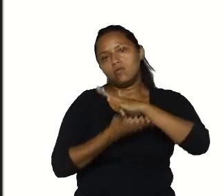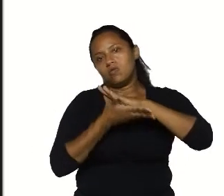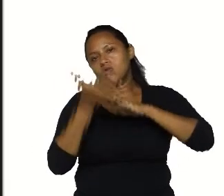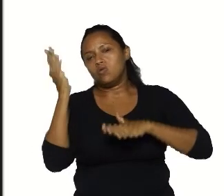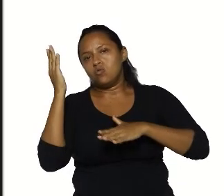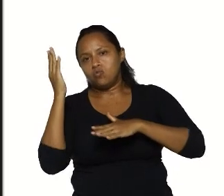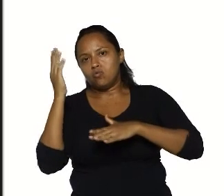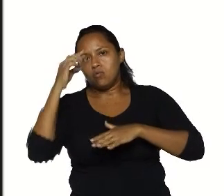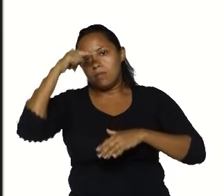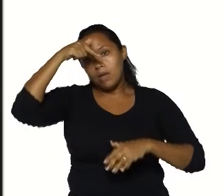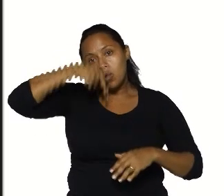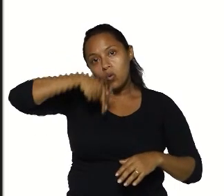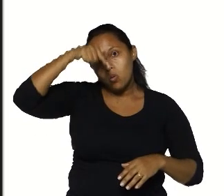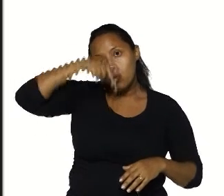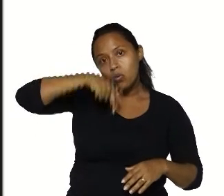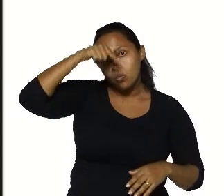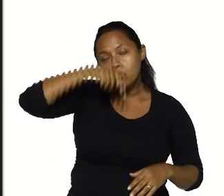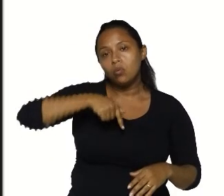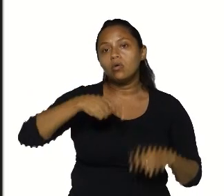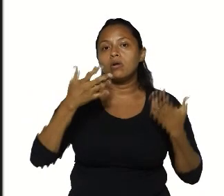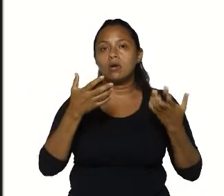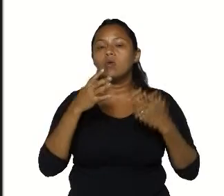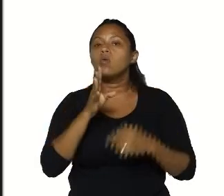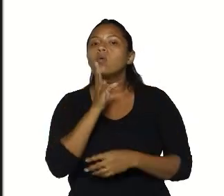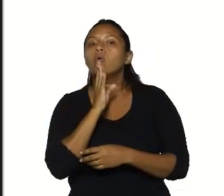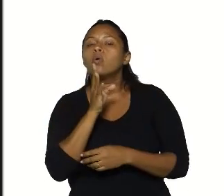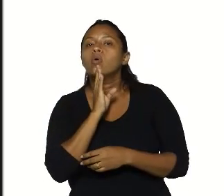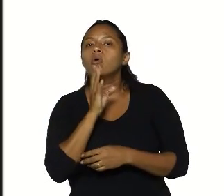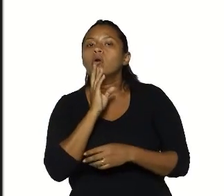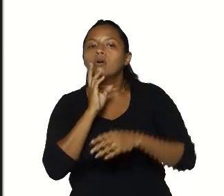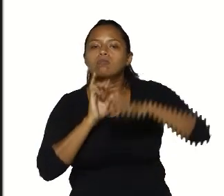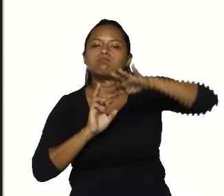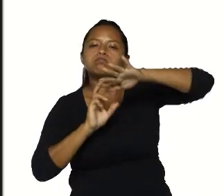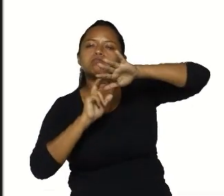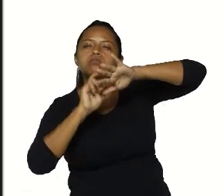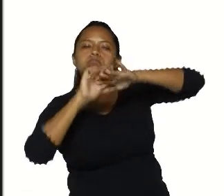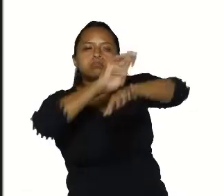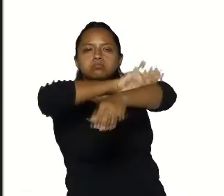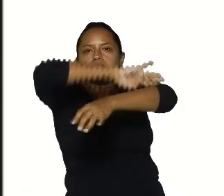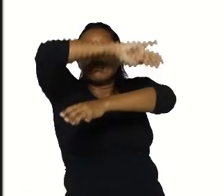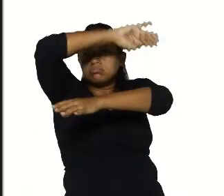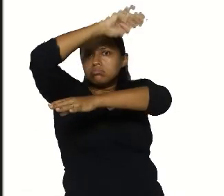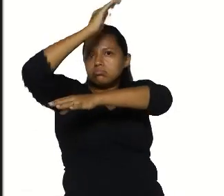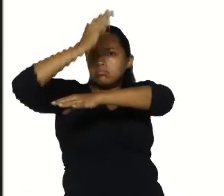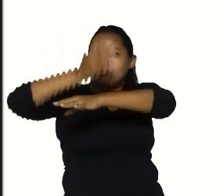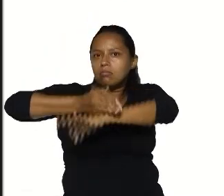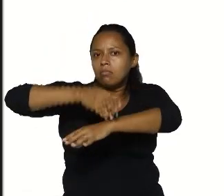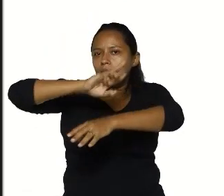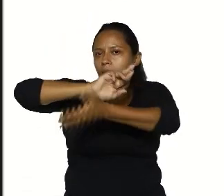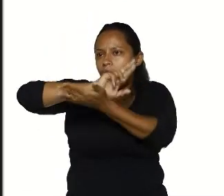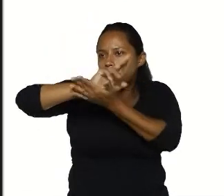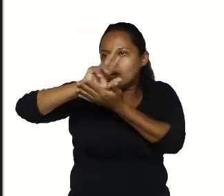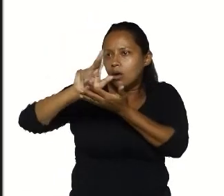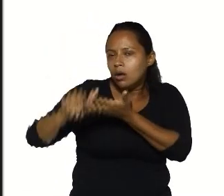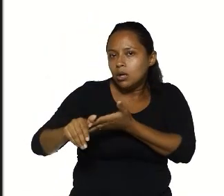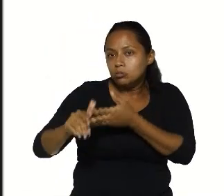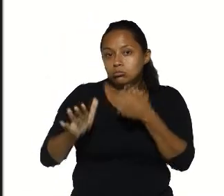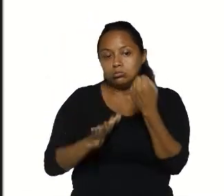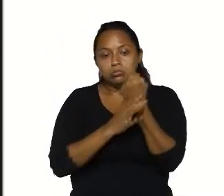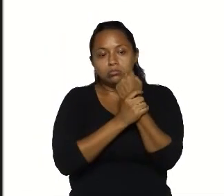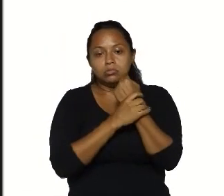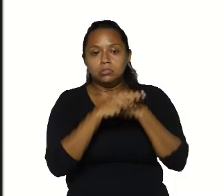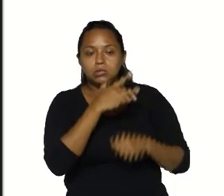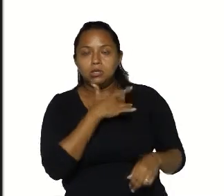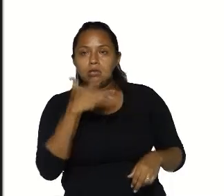o Peru, onde pretendem conhecer e escalar diversas montanhas. Para se assegurarem de suas